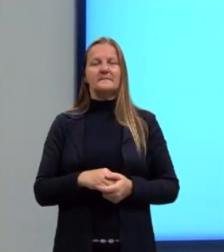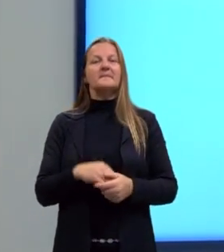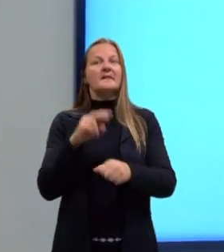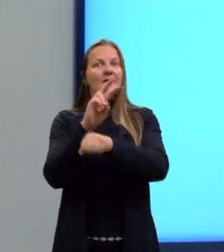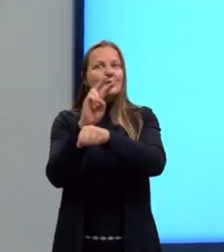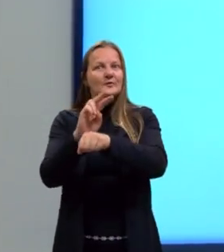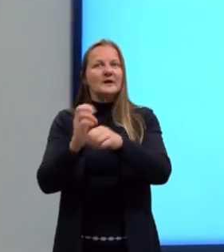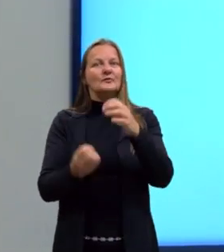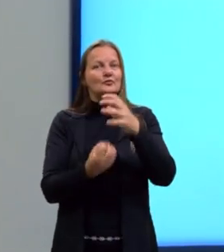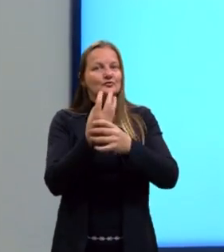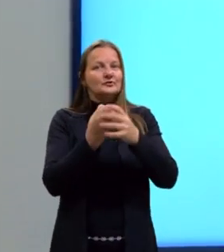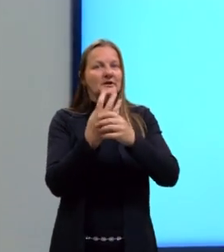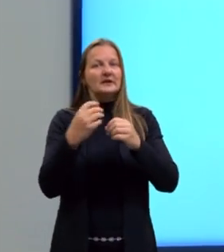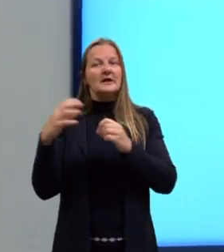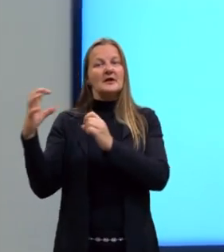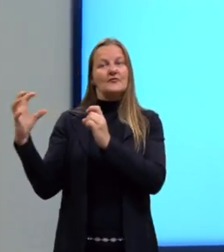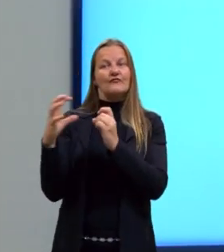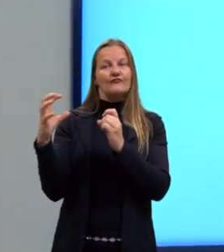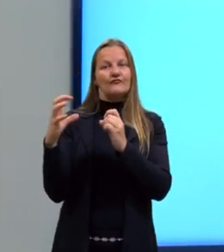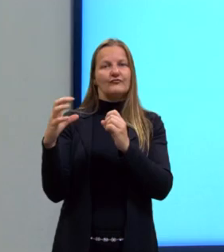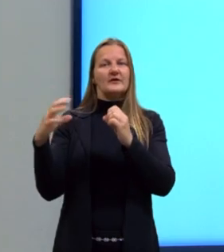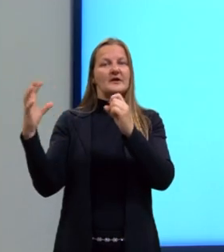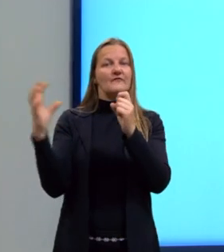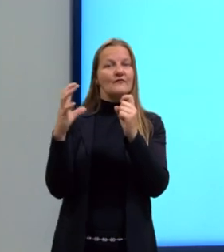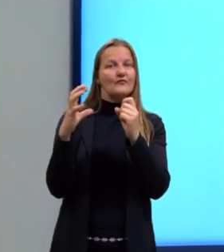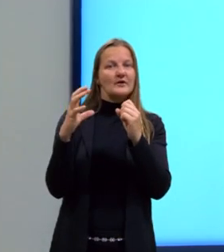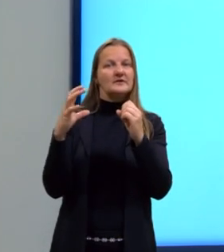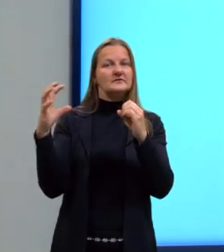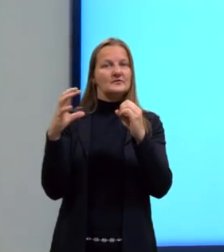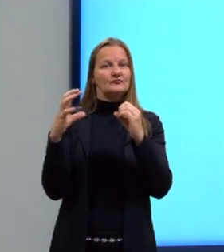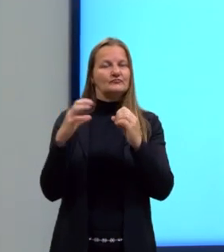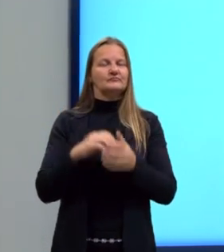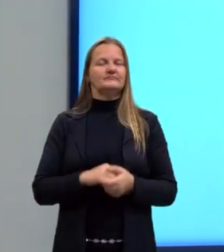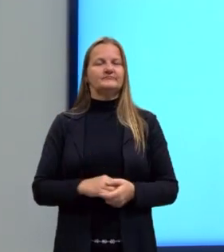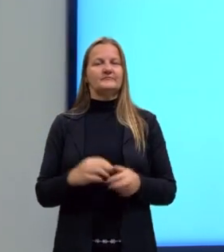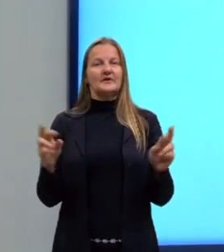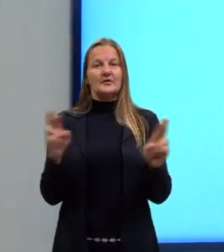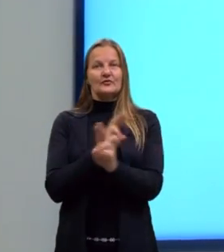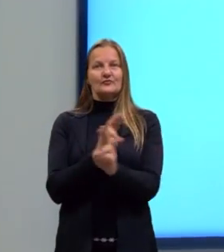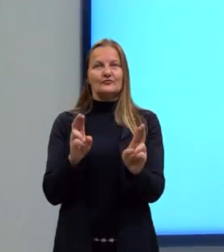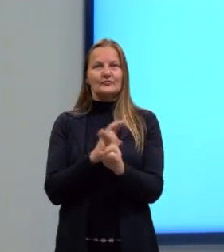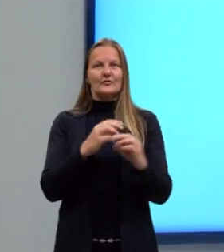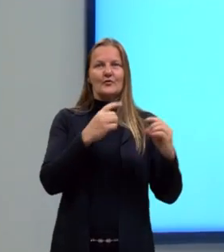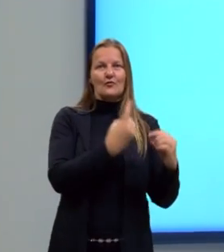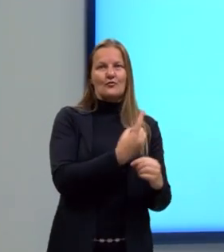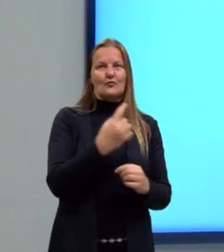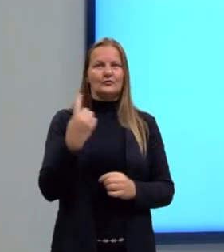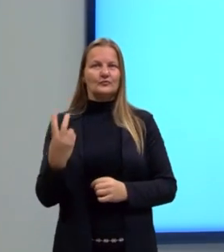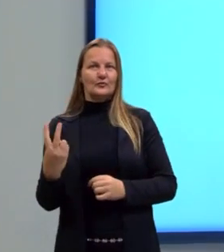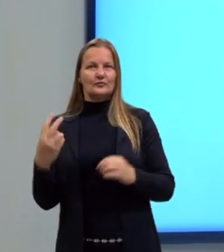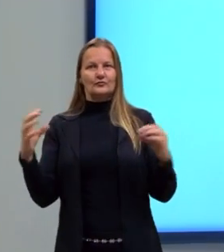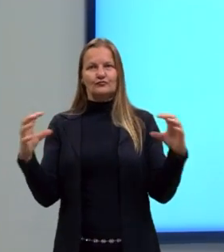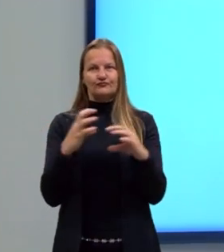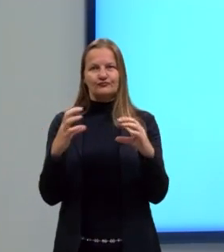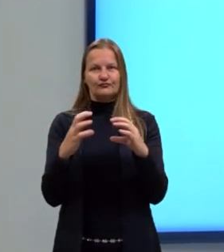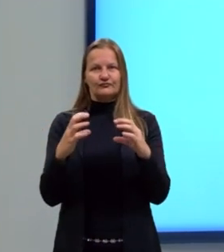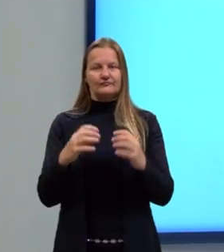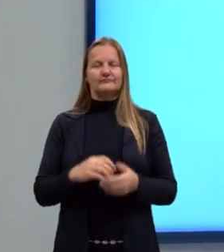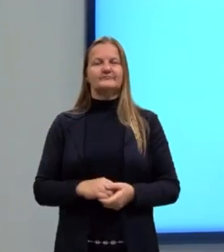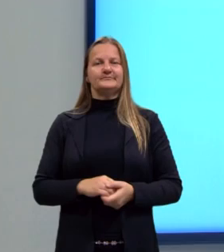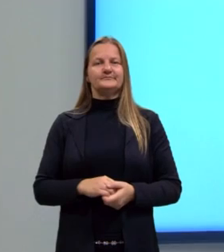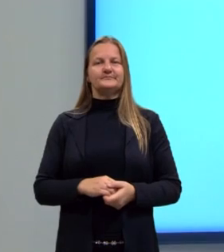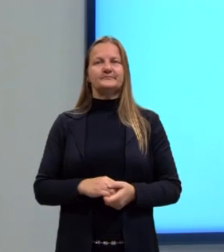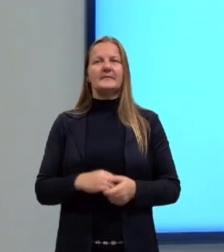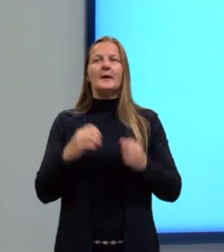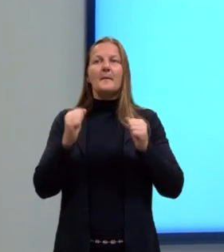elas são geradas né pela outra tá interação entre as duas e aí né A partir disso a gente